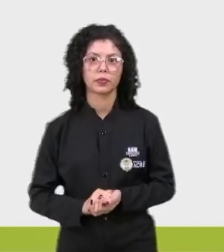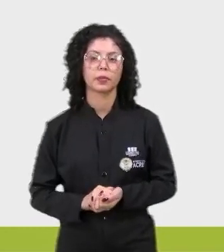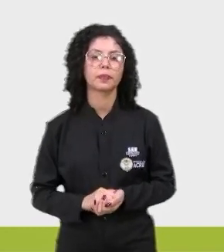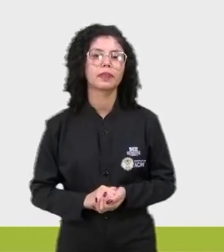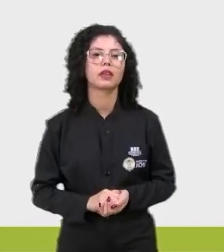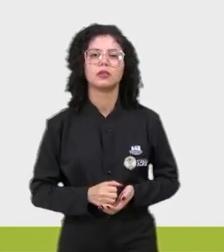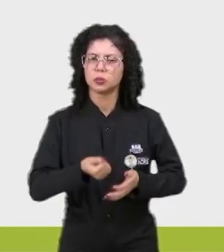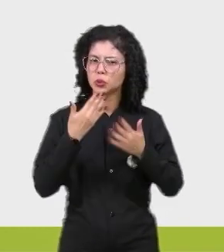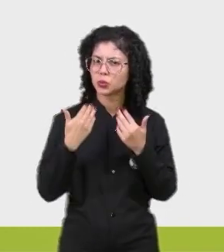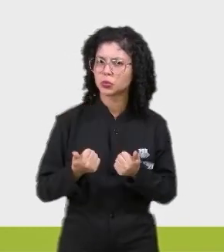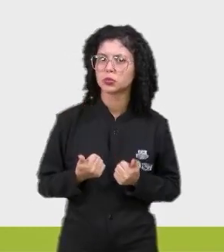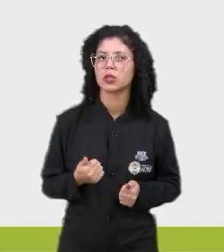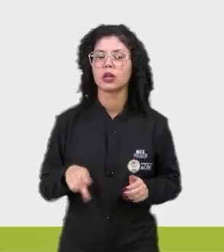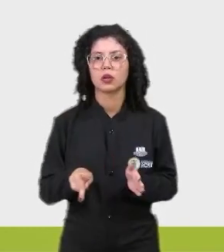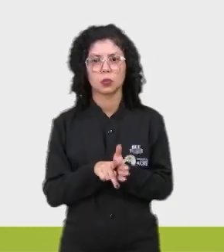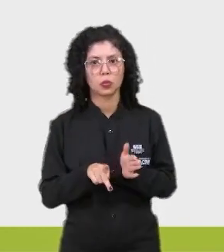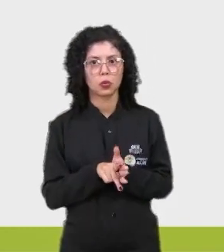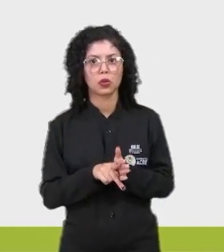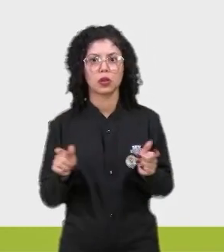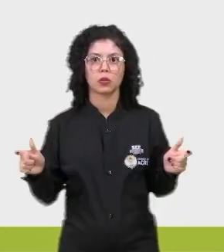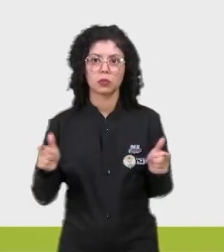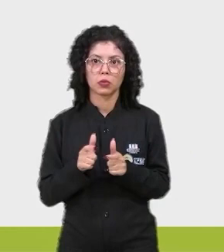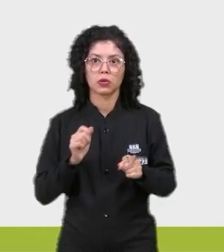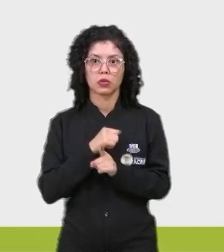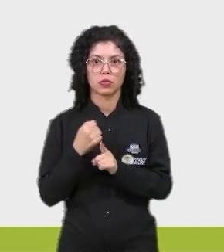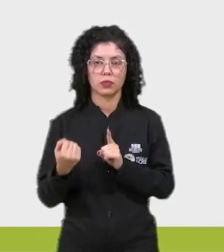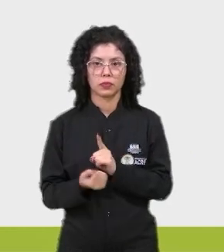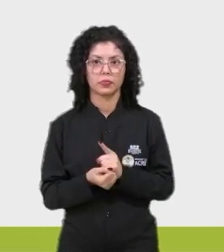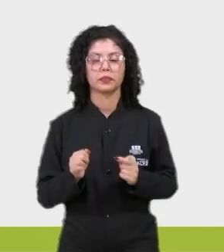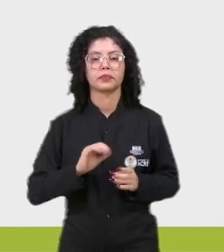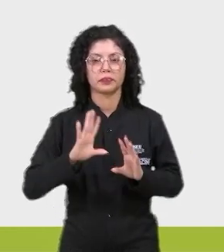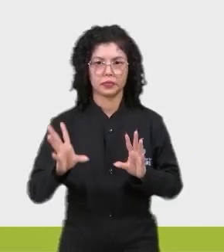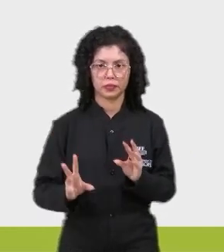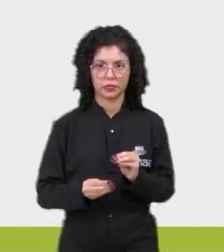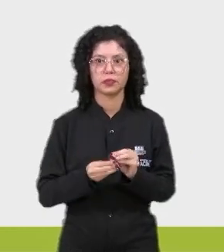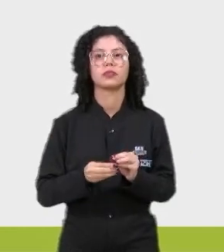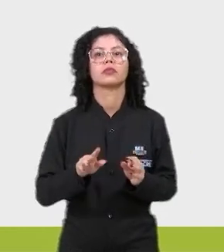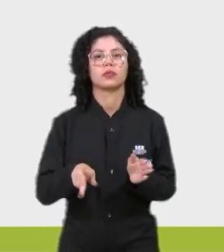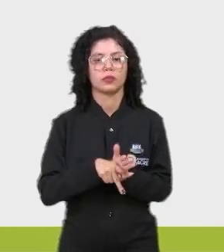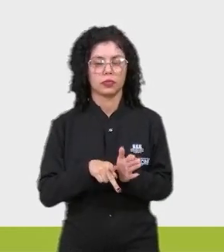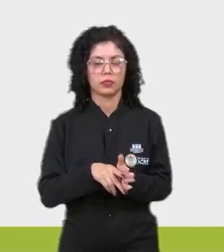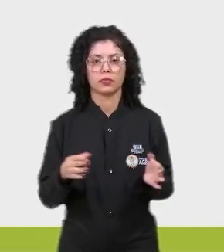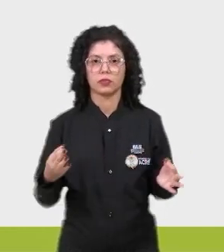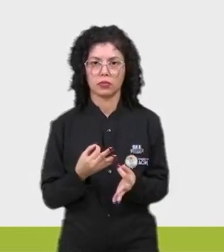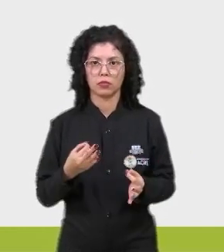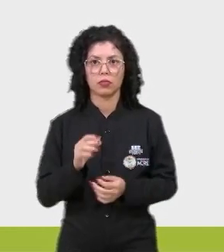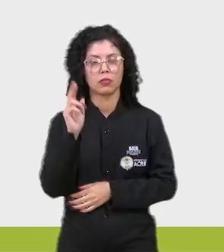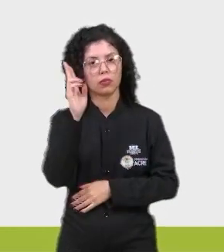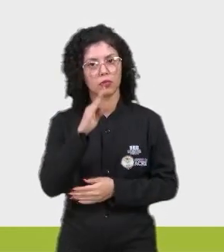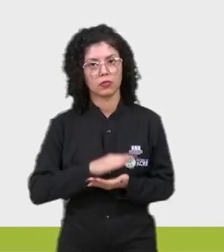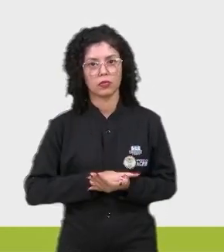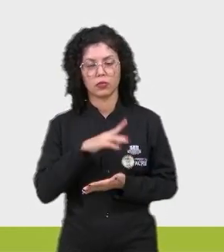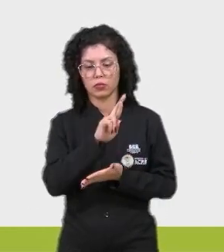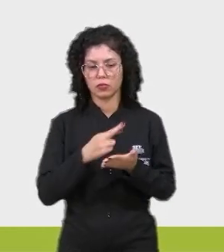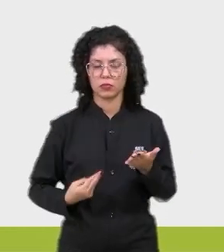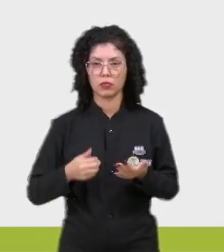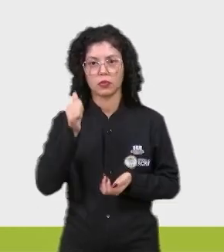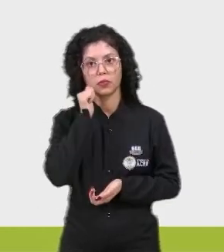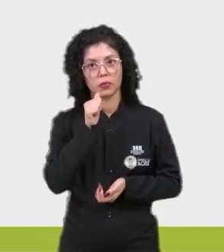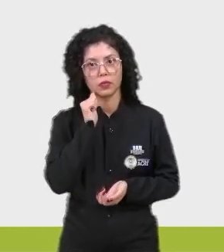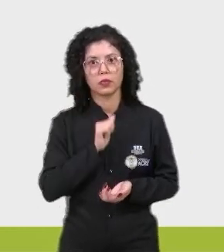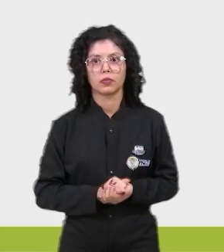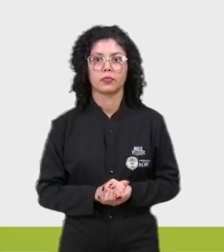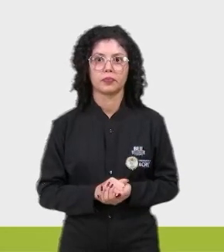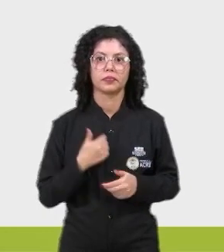bem colocar uma citação sobre minorias sociais e se encaixaria perfeitamente. Tá? A questão da mulher lá